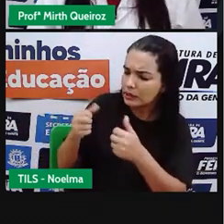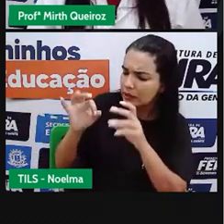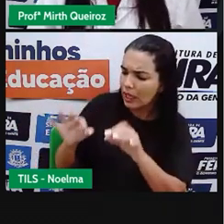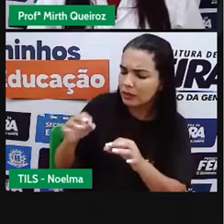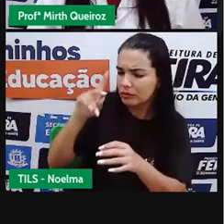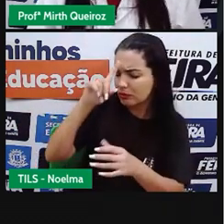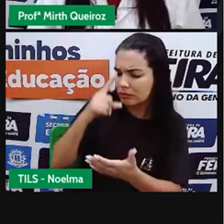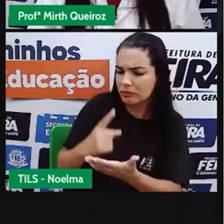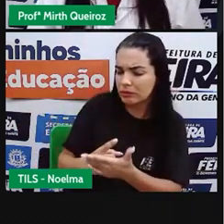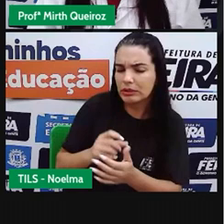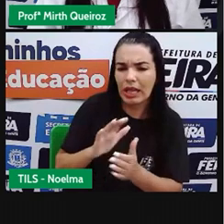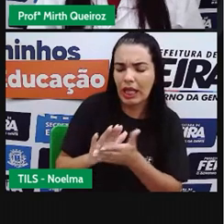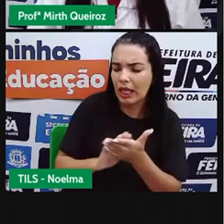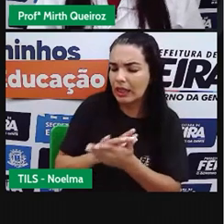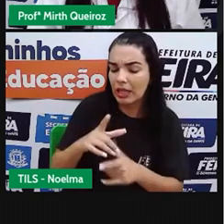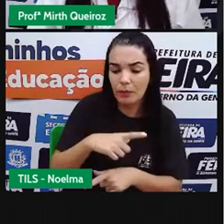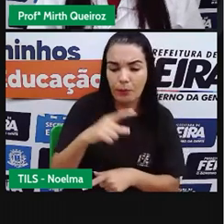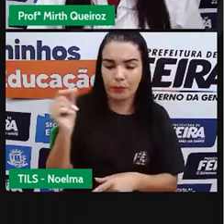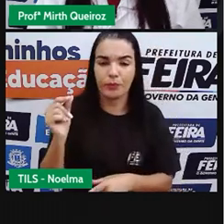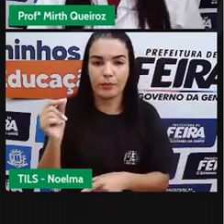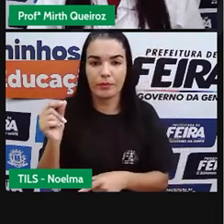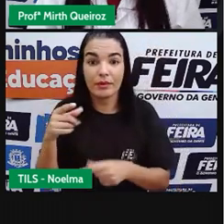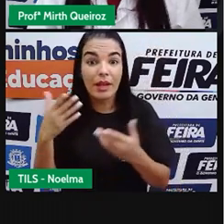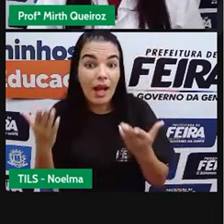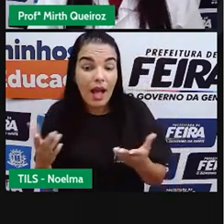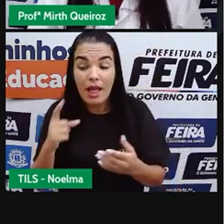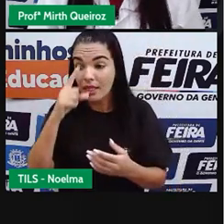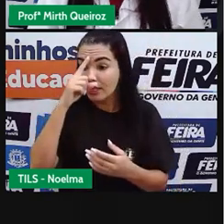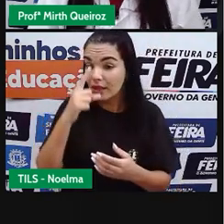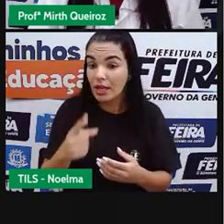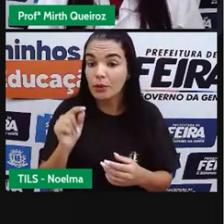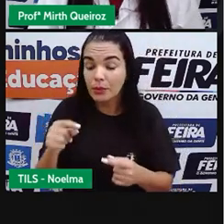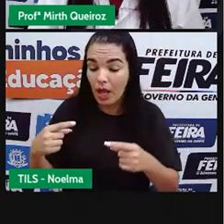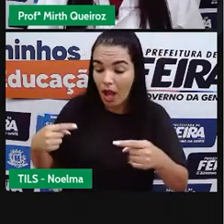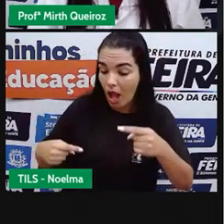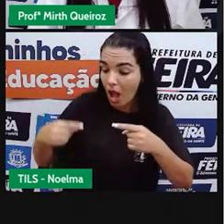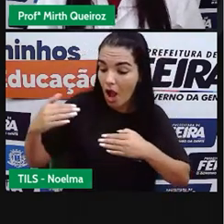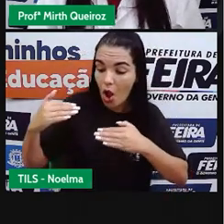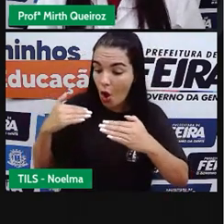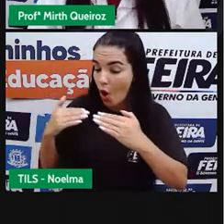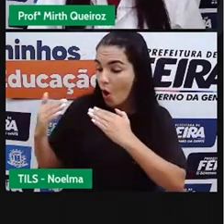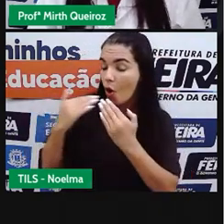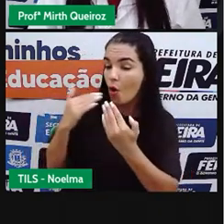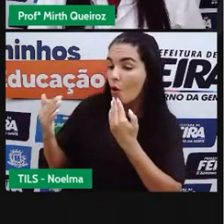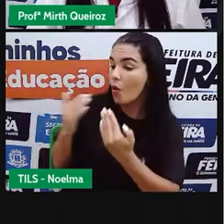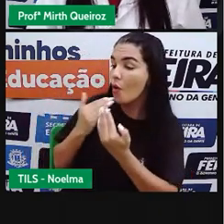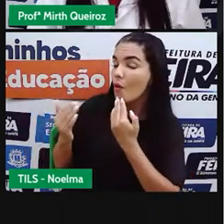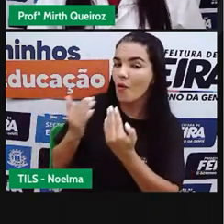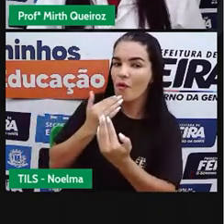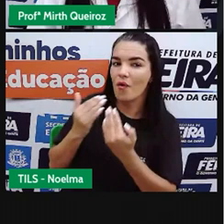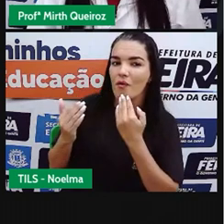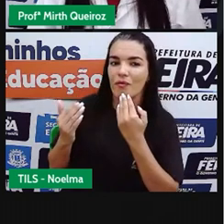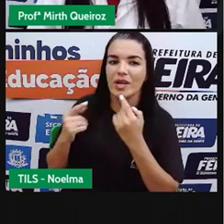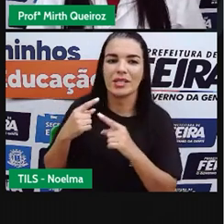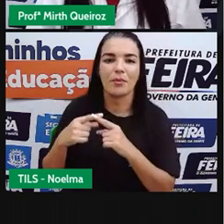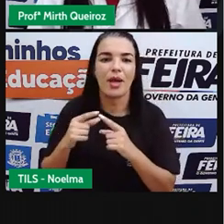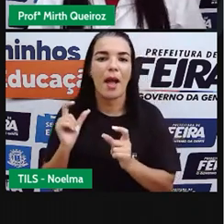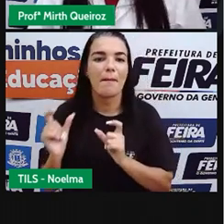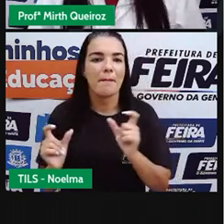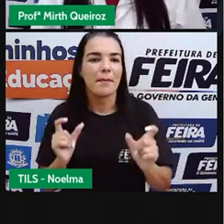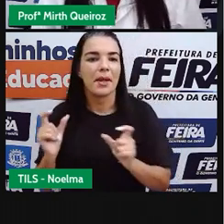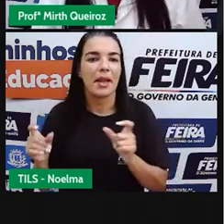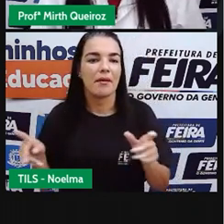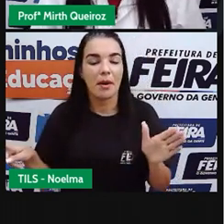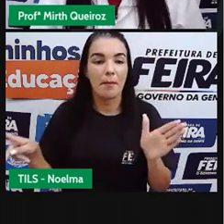daqui. Esse é um discurso direto, porque pertence aos personagens e à própria fala em si, reproduzida tal